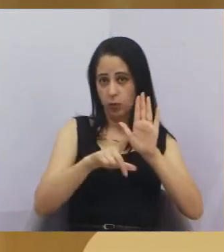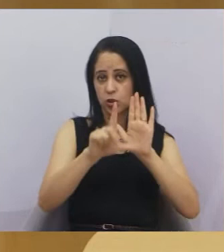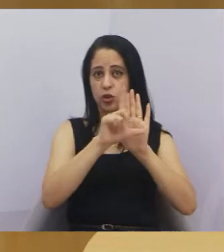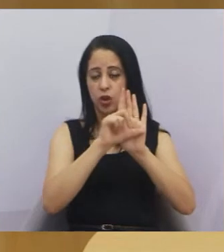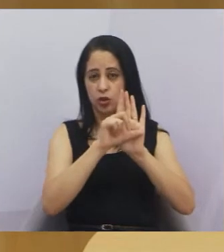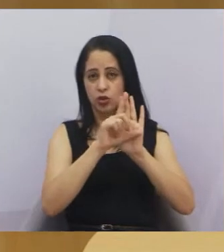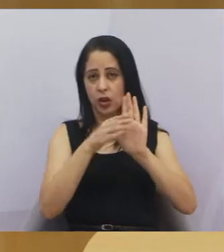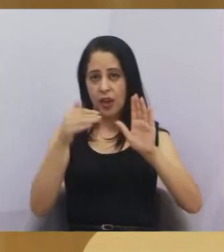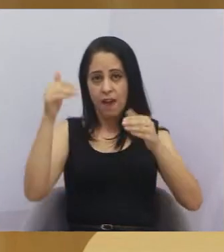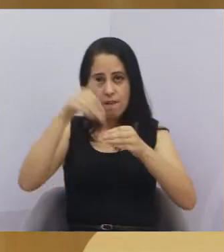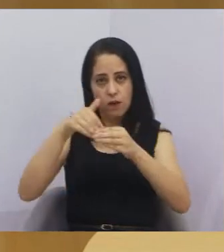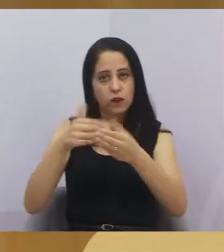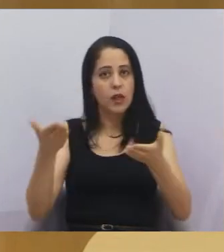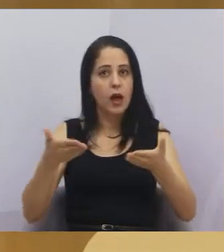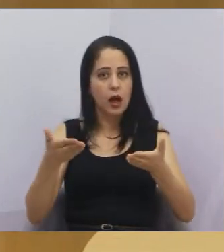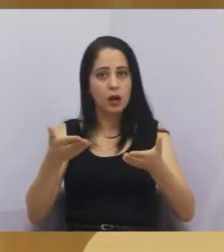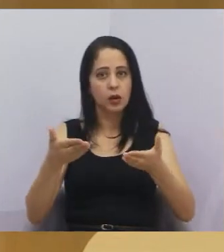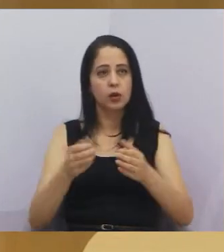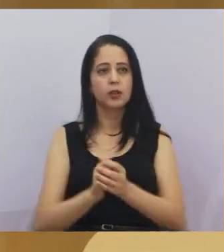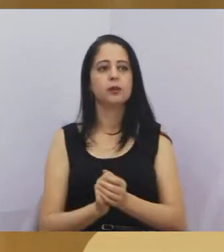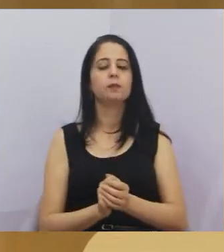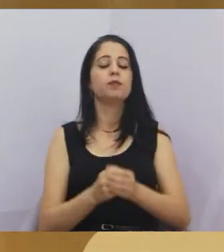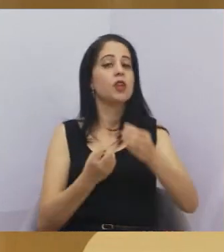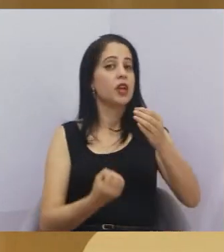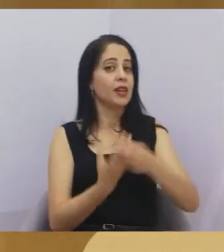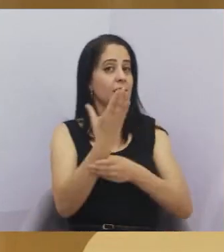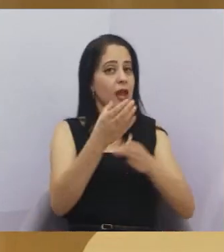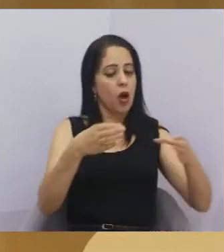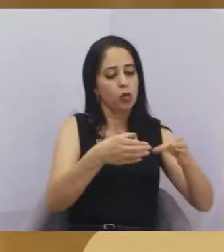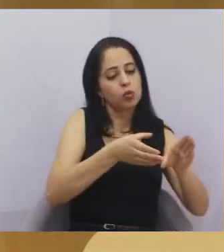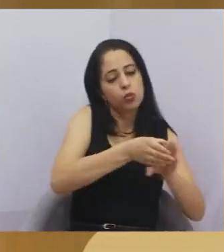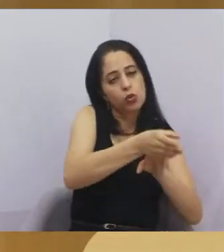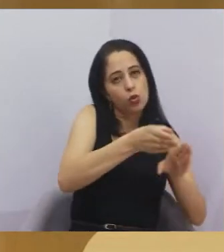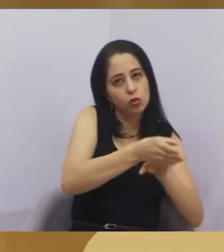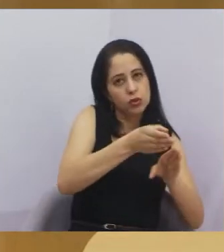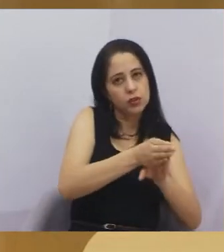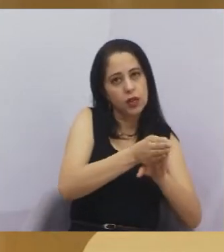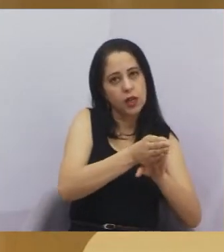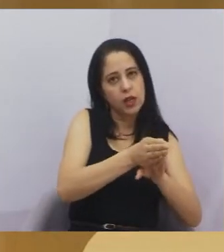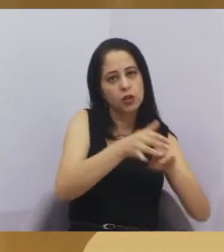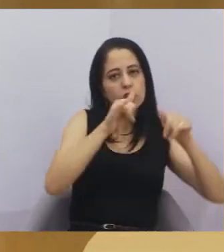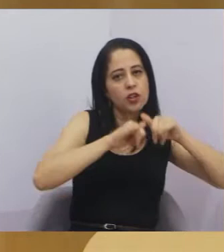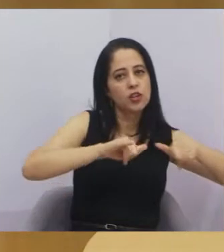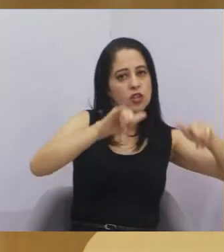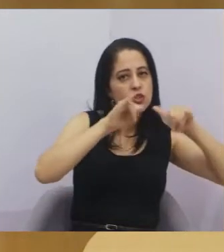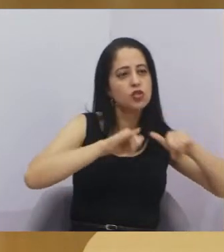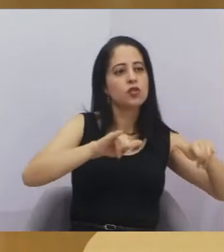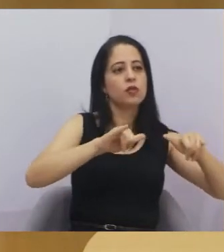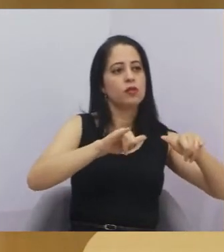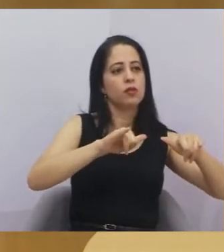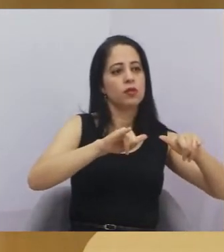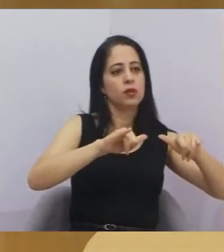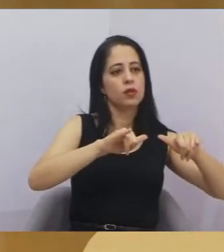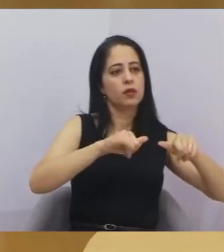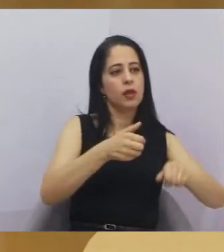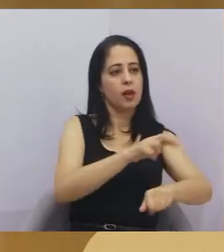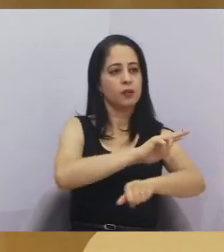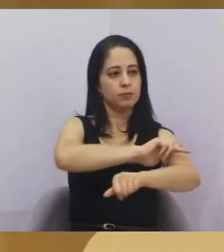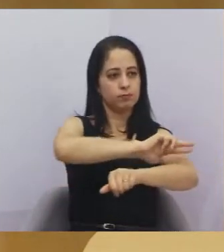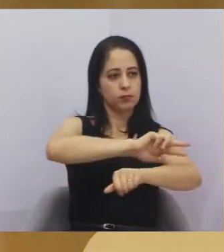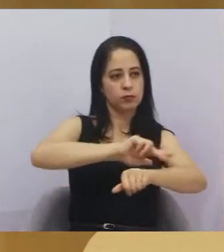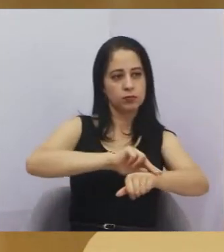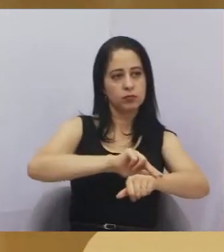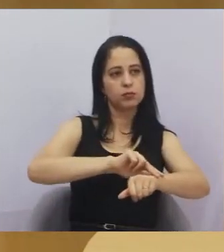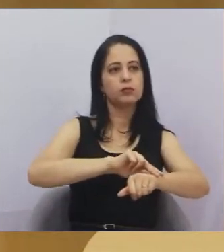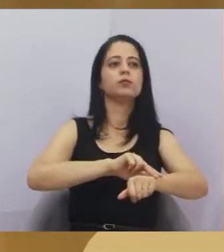estamos votando hoje e que criará o Conselho Municipal da Promoção da Igualdade Racial. Projeto